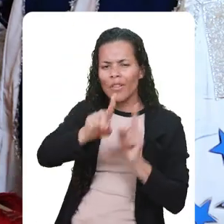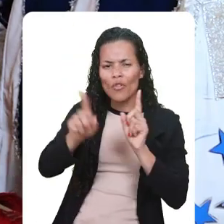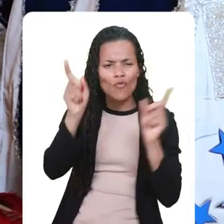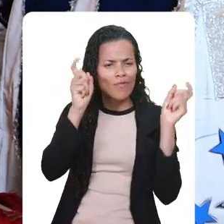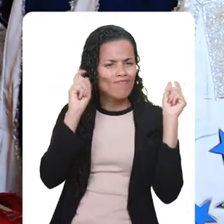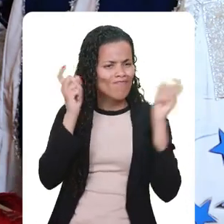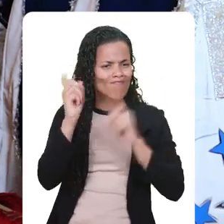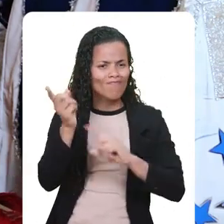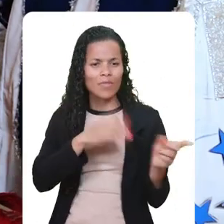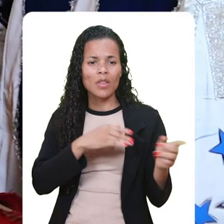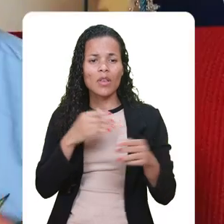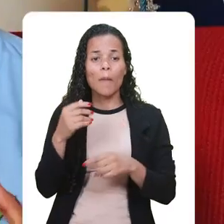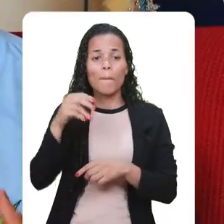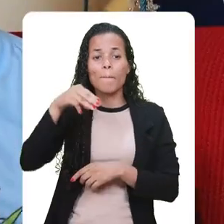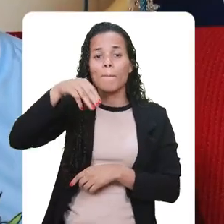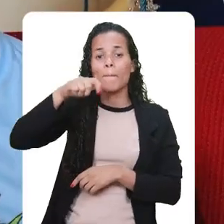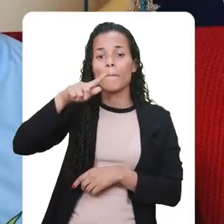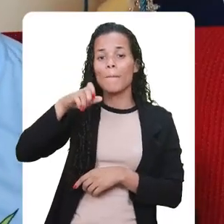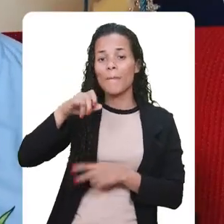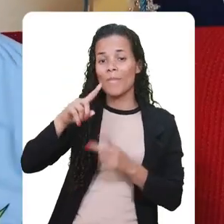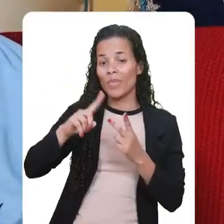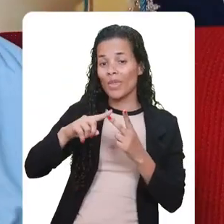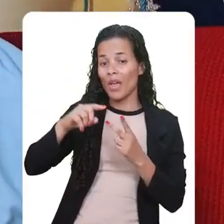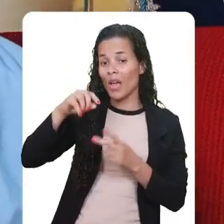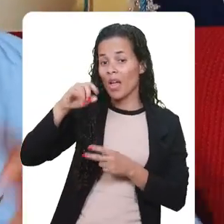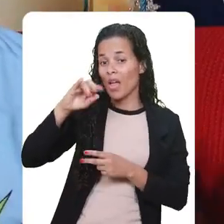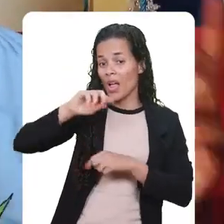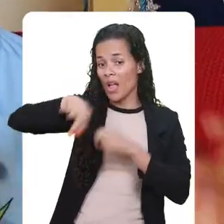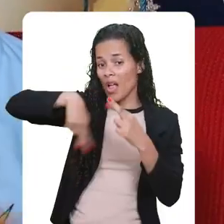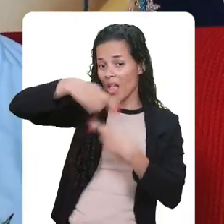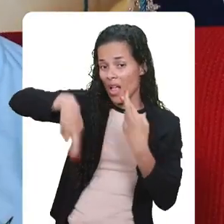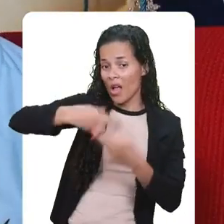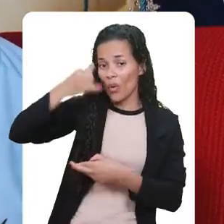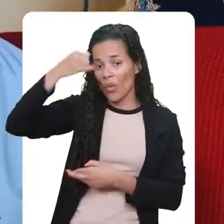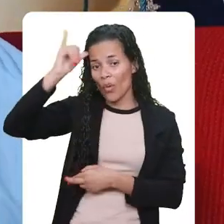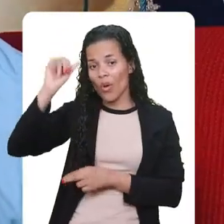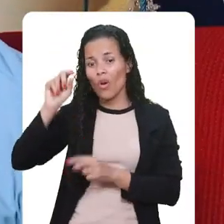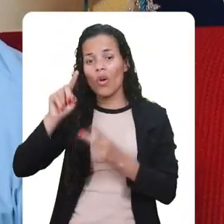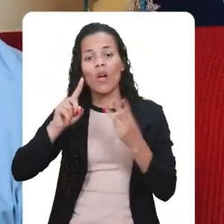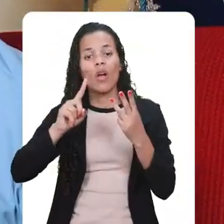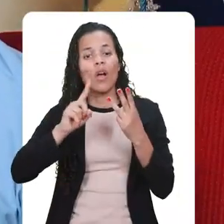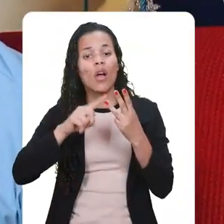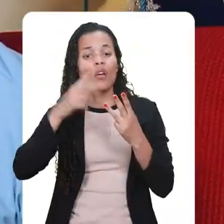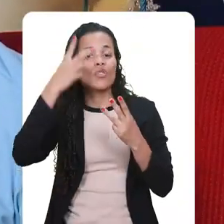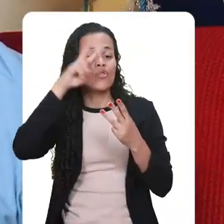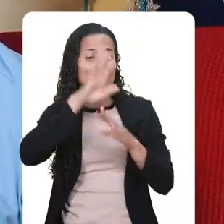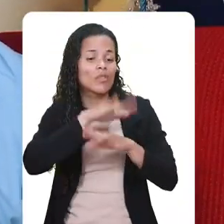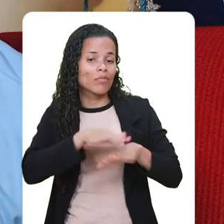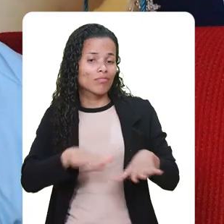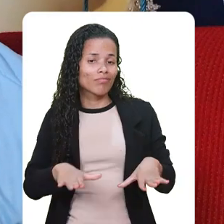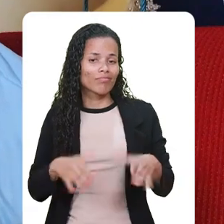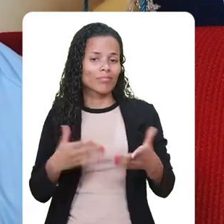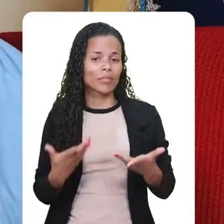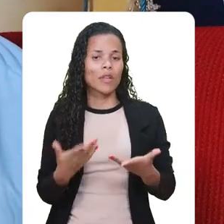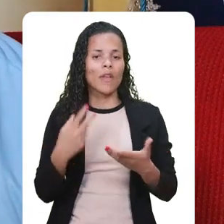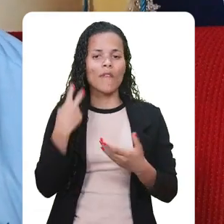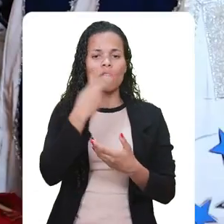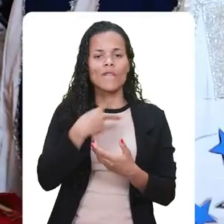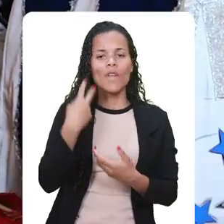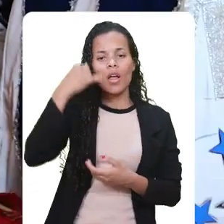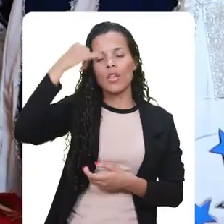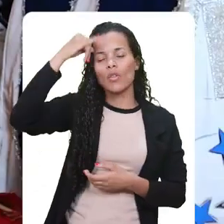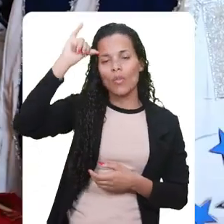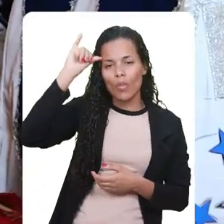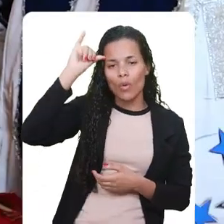não vê uma preocupação de um mangá relacionado à cultura do boi. Você não vê uma historinha para criança